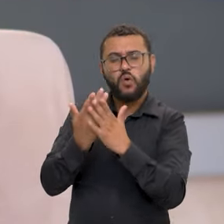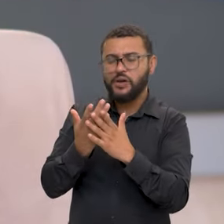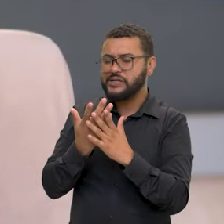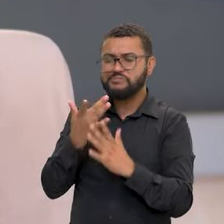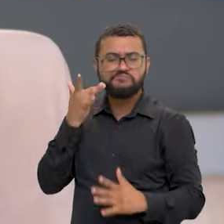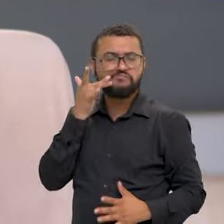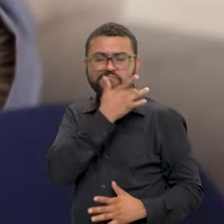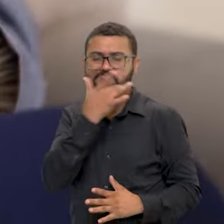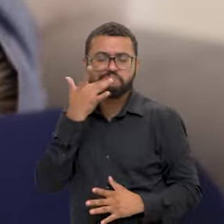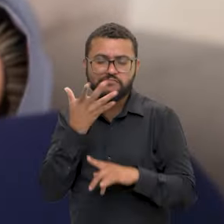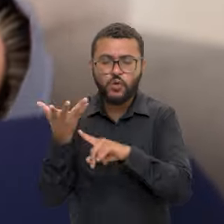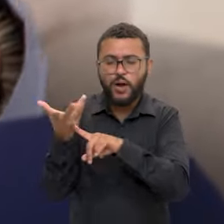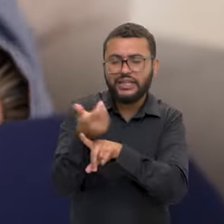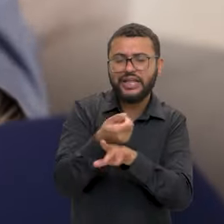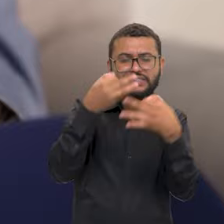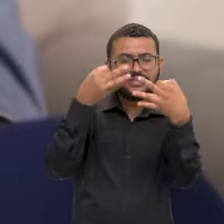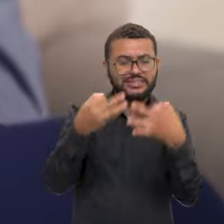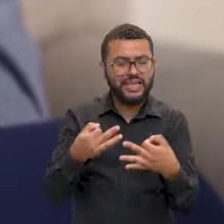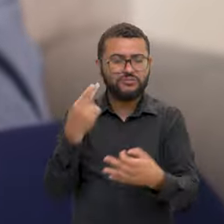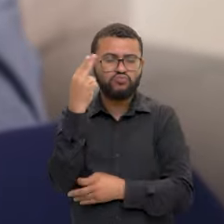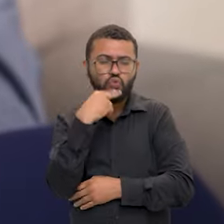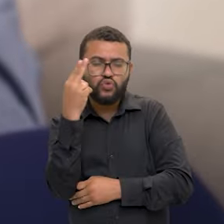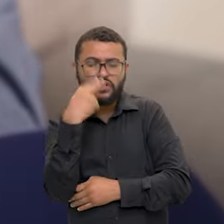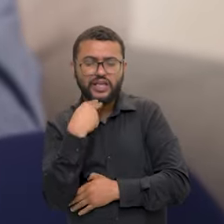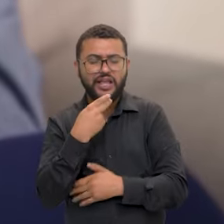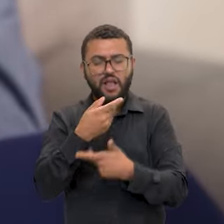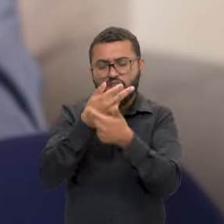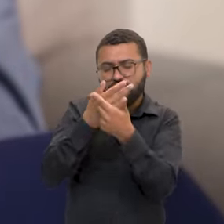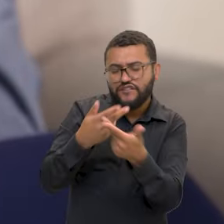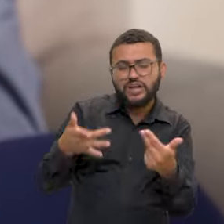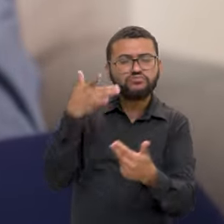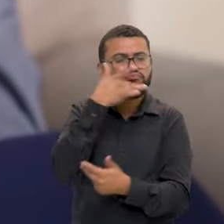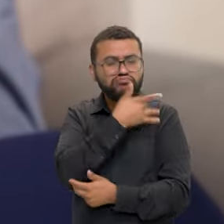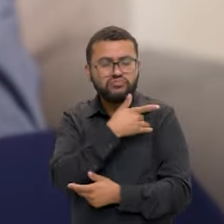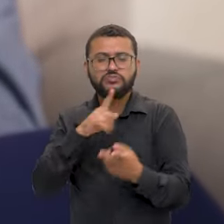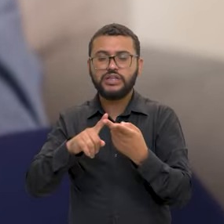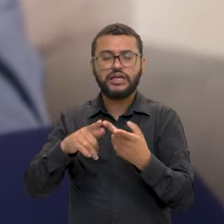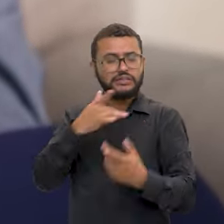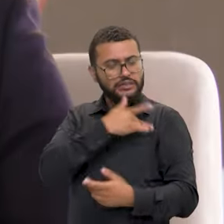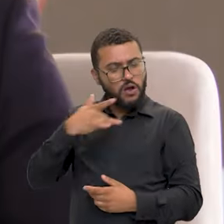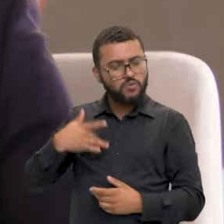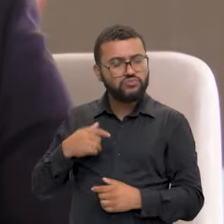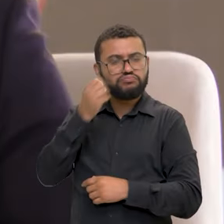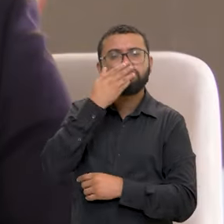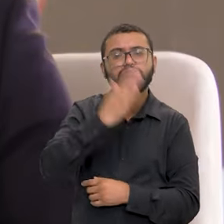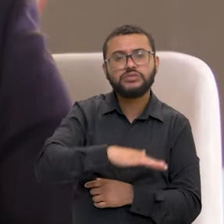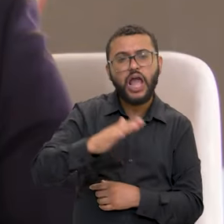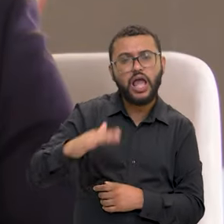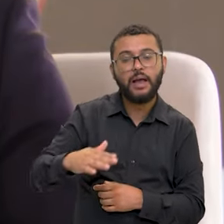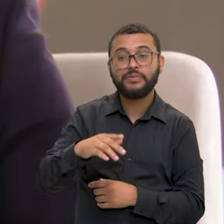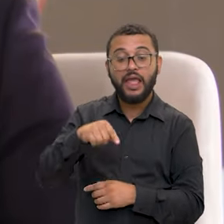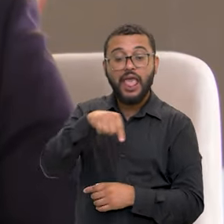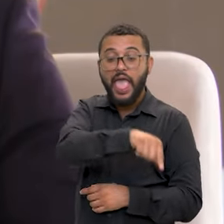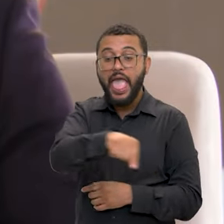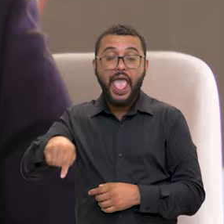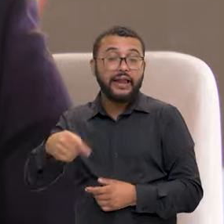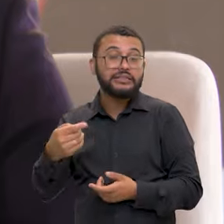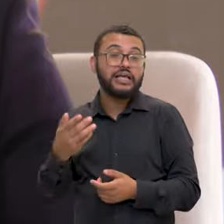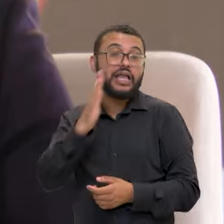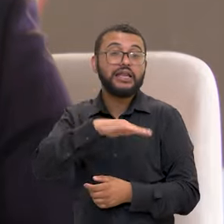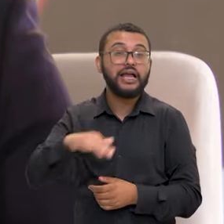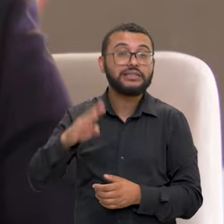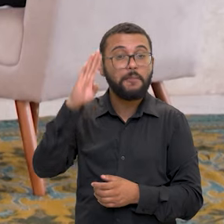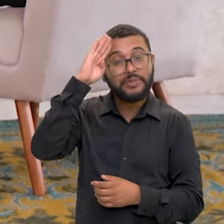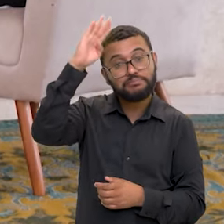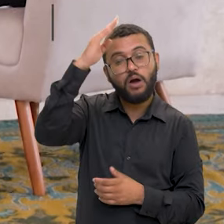nutritiva, diversificada, saudável para as nossas crianças. Para muitas delas, essa é a principal refeição do dia, aquela que